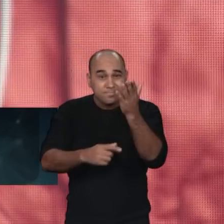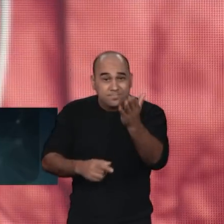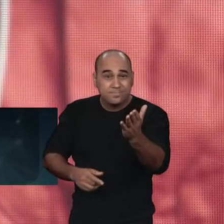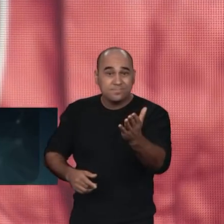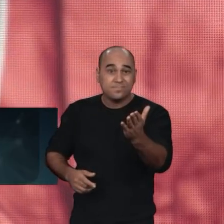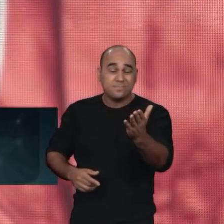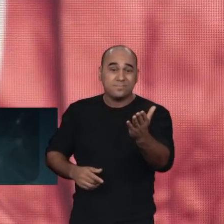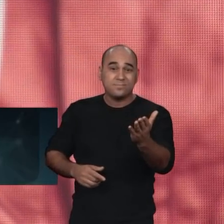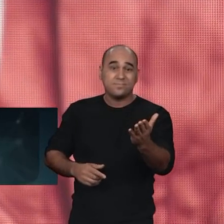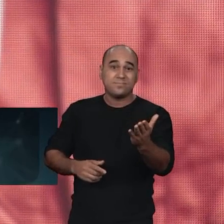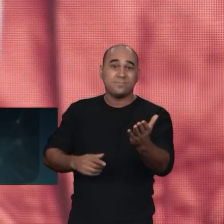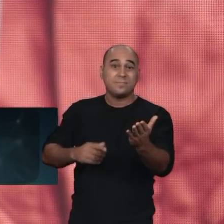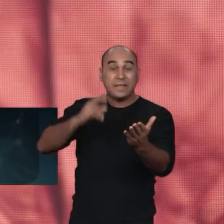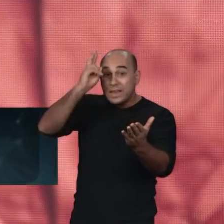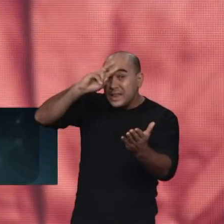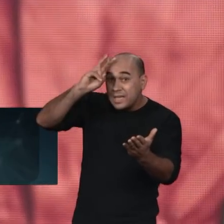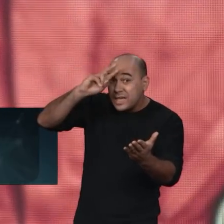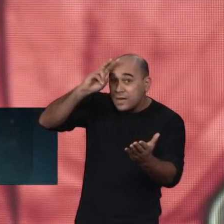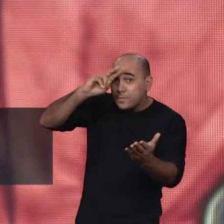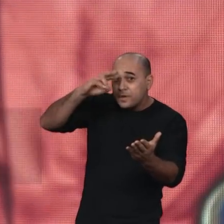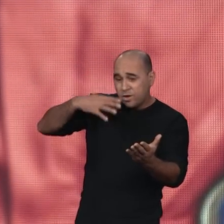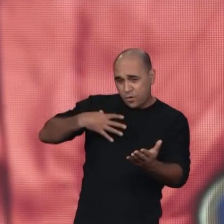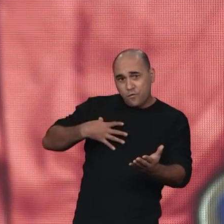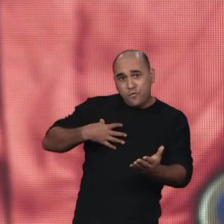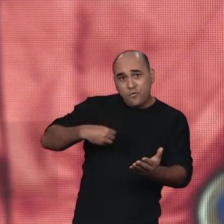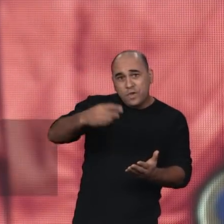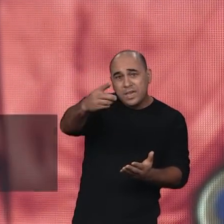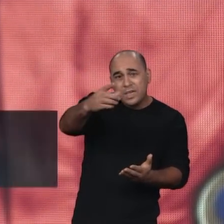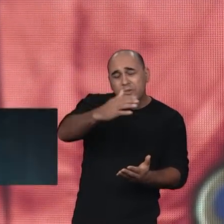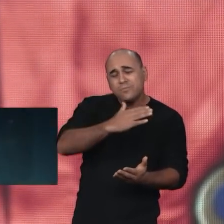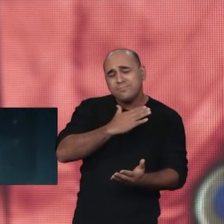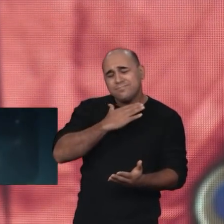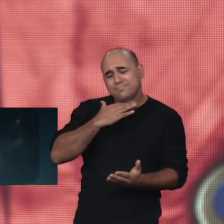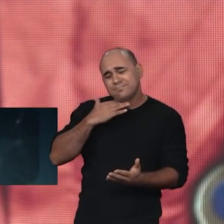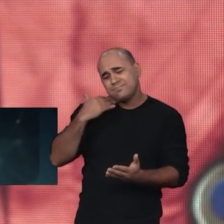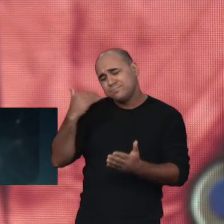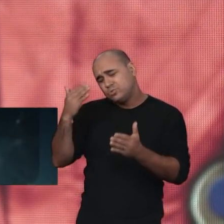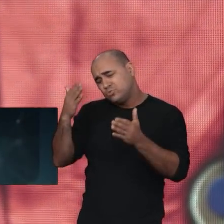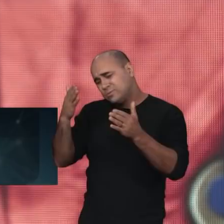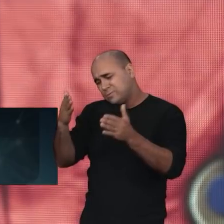no dia em que seu filho se foi e